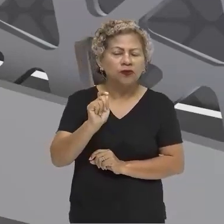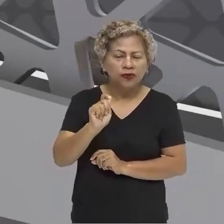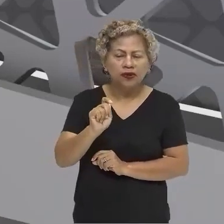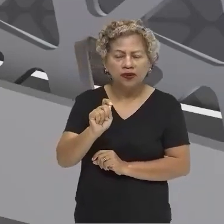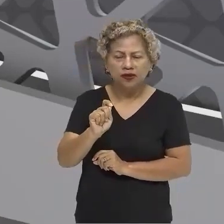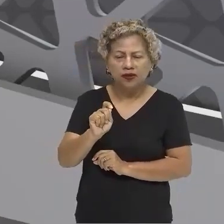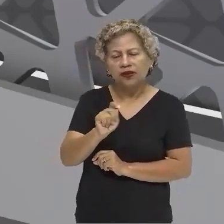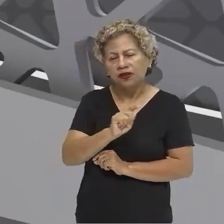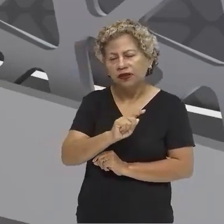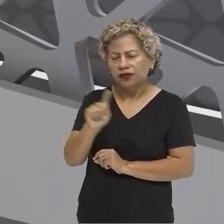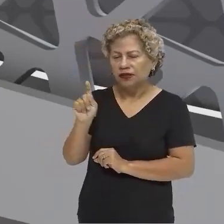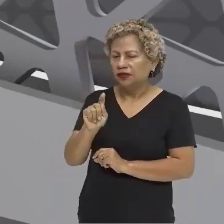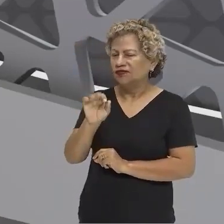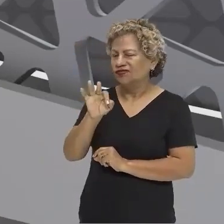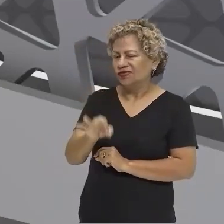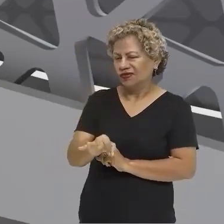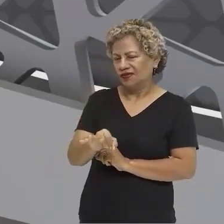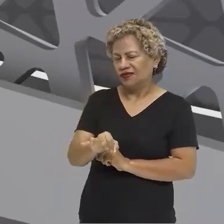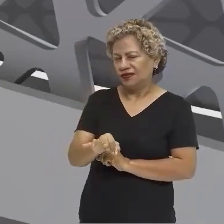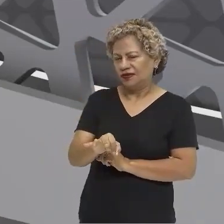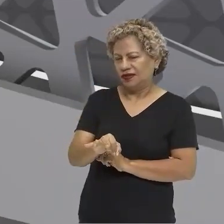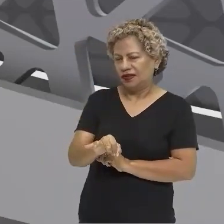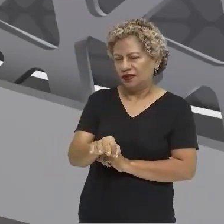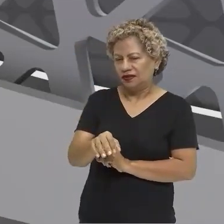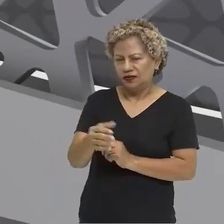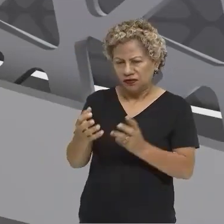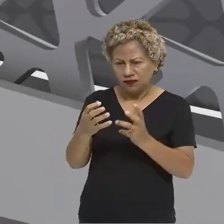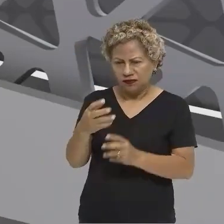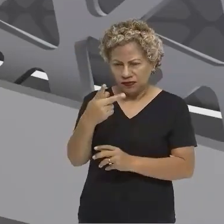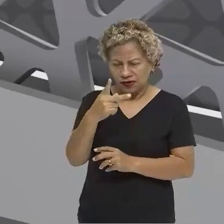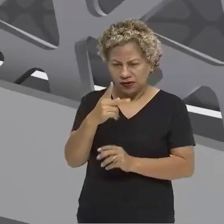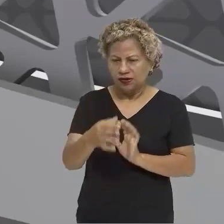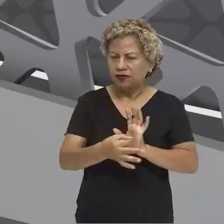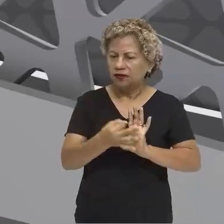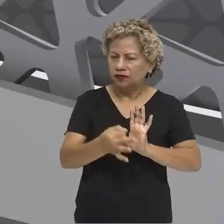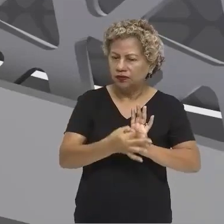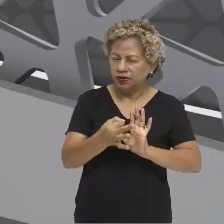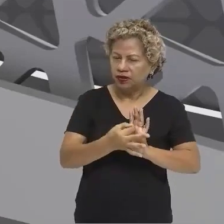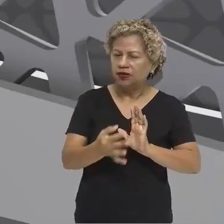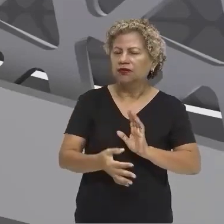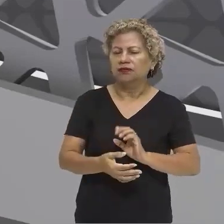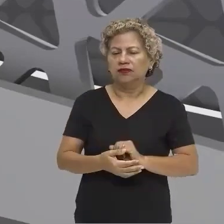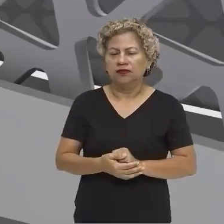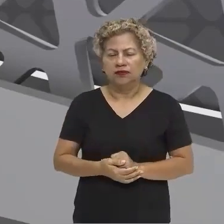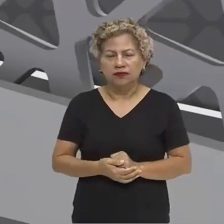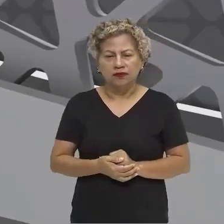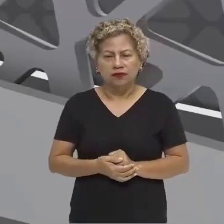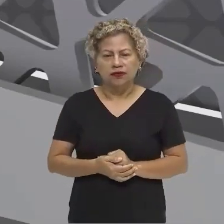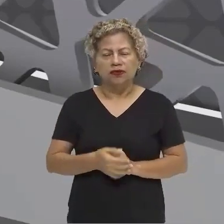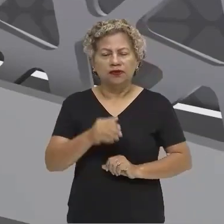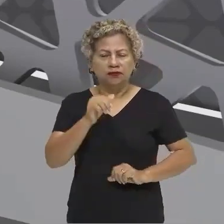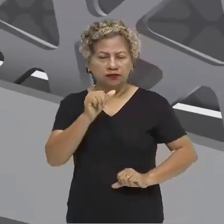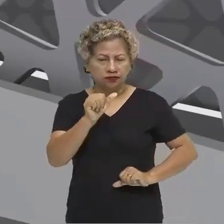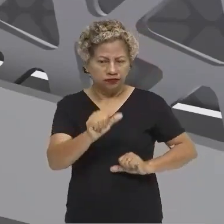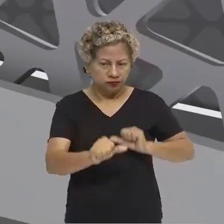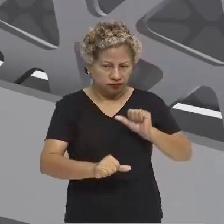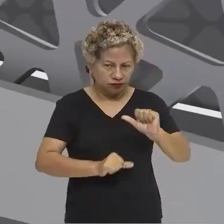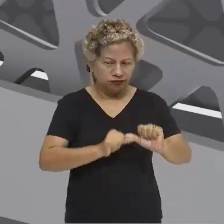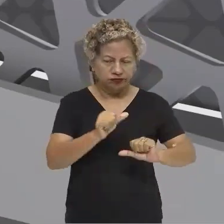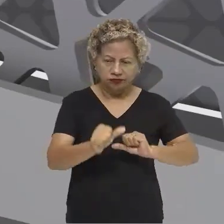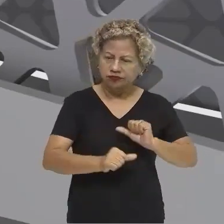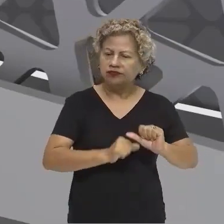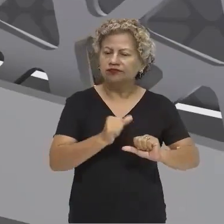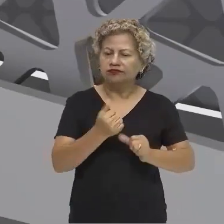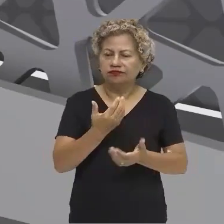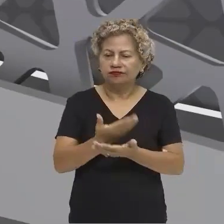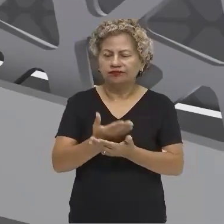ou o que não deu certo. Querem dar uma opinião, querem dar uma sugestão, para que nós possamos mudar o nosso roteiro da nossa